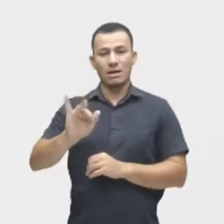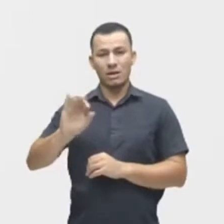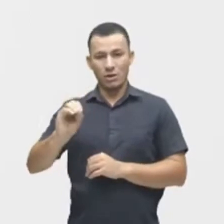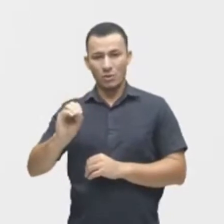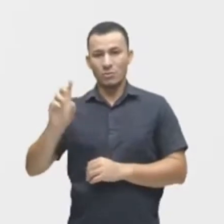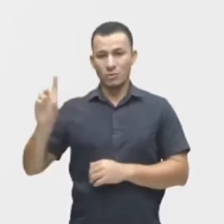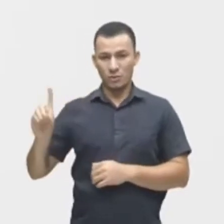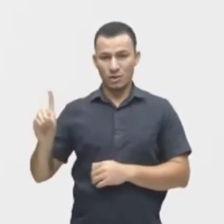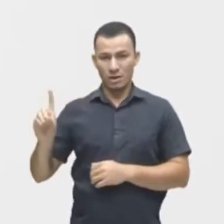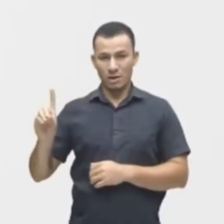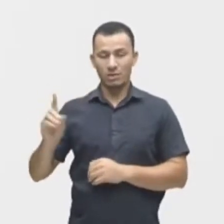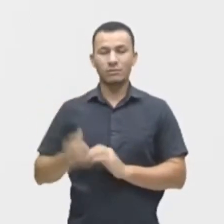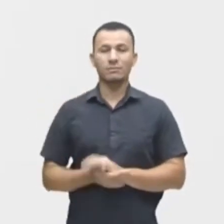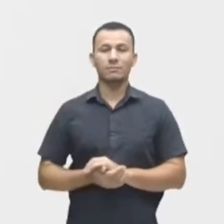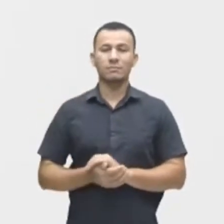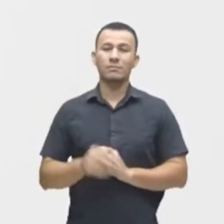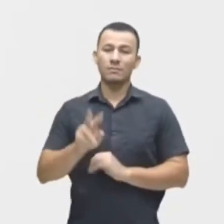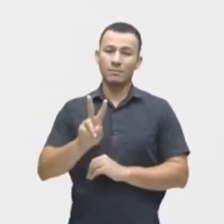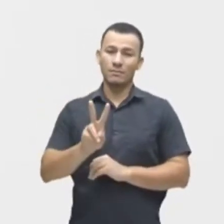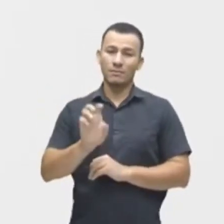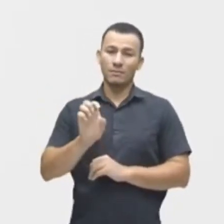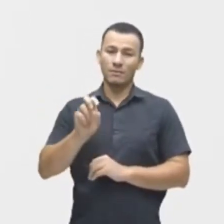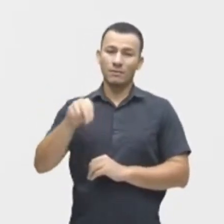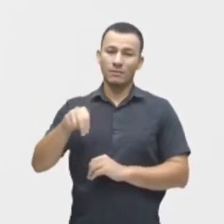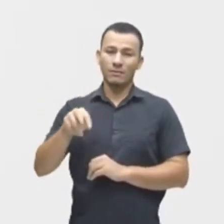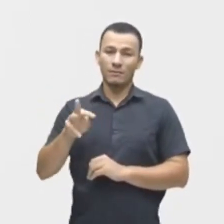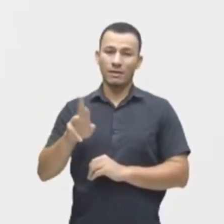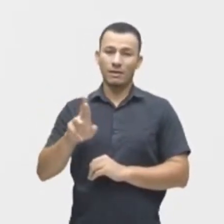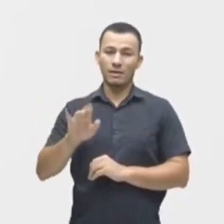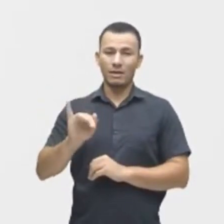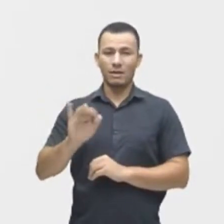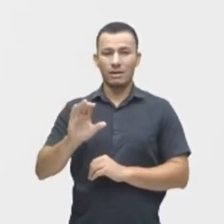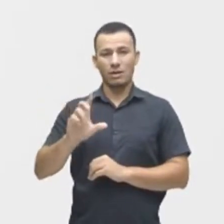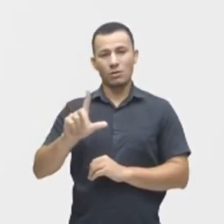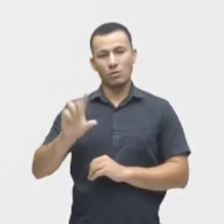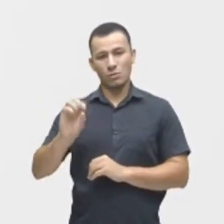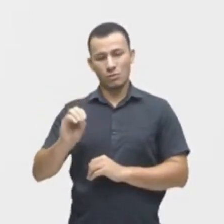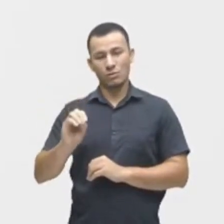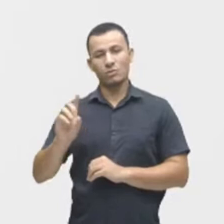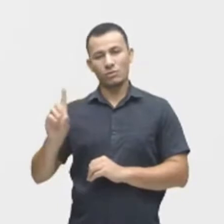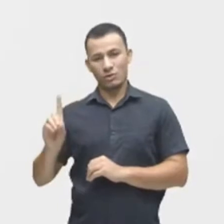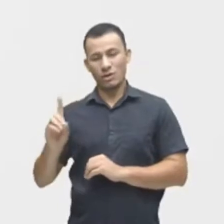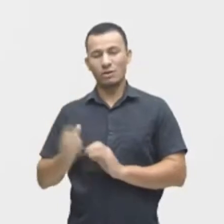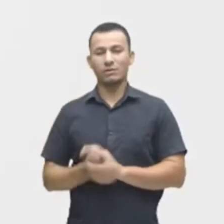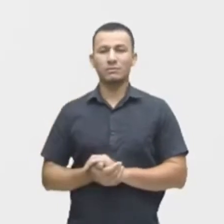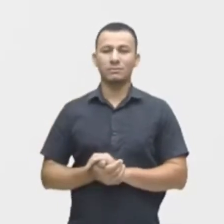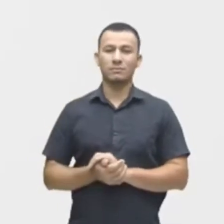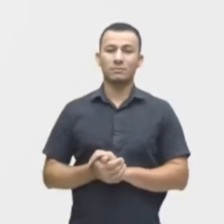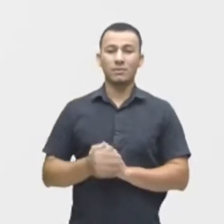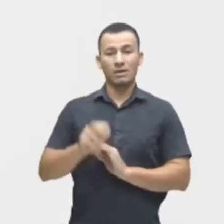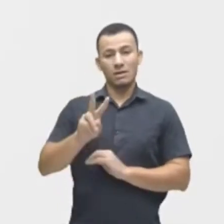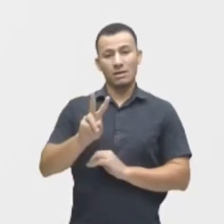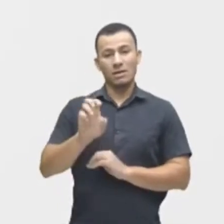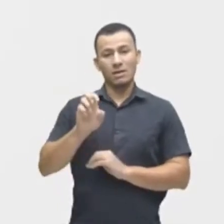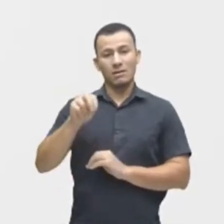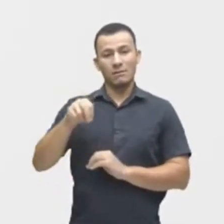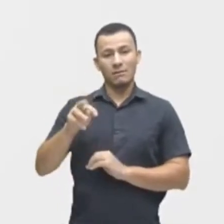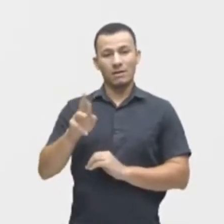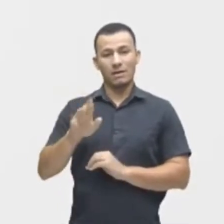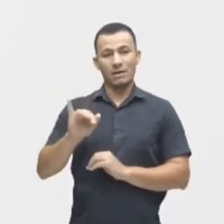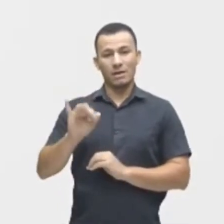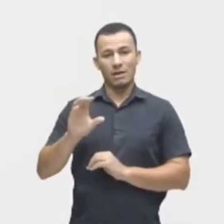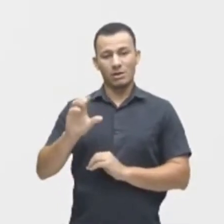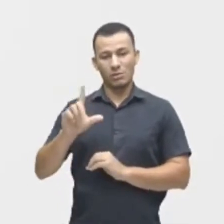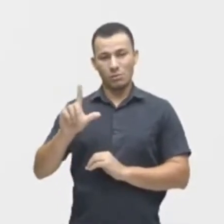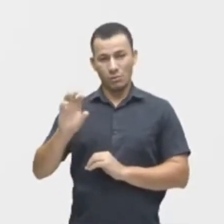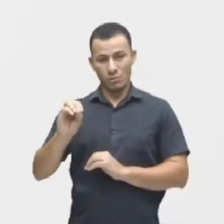observando? Nós temos o ventrículo direito, nós temos o átrio esquerdo e o ventrículo esquerdo. Para a nossa conversa de